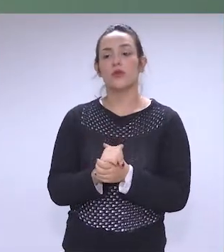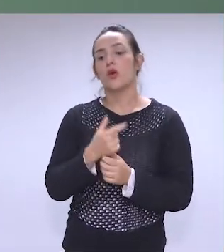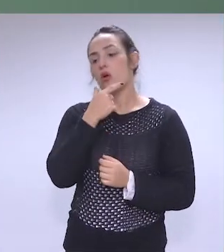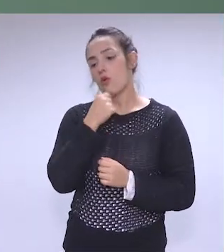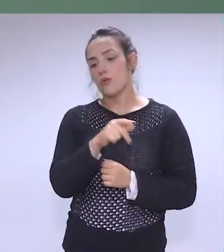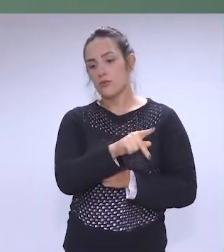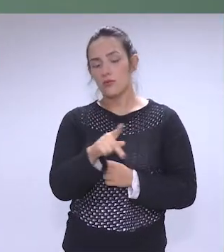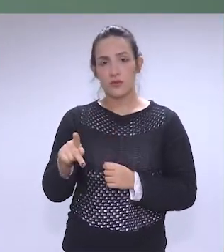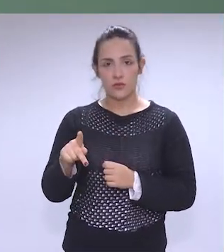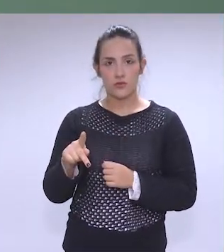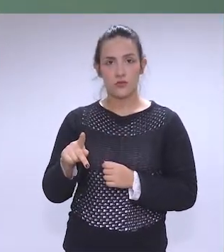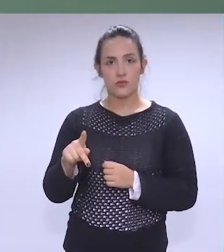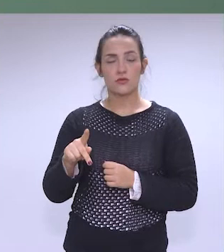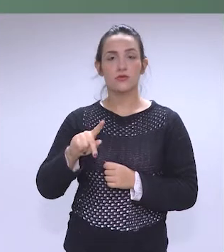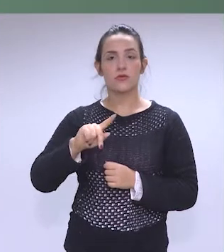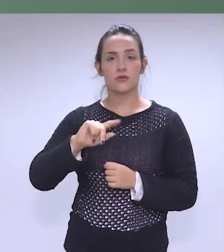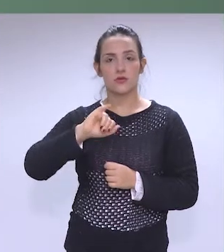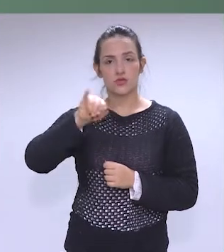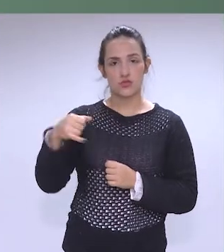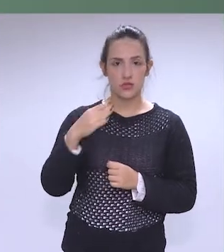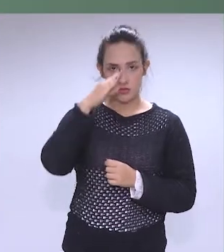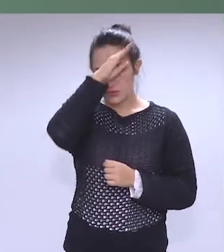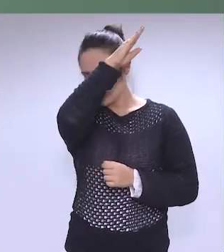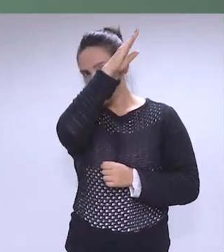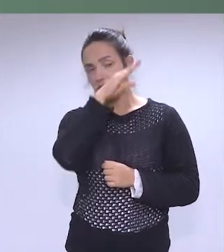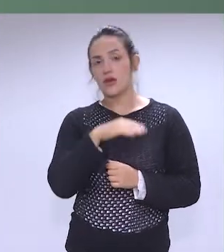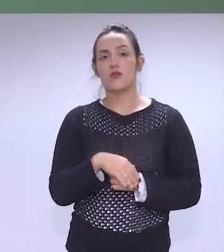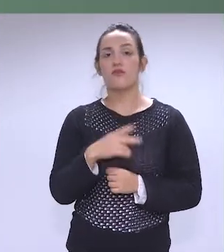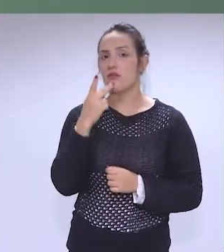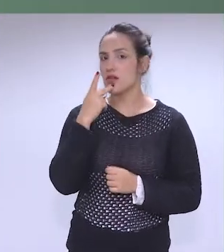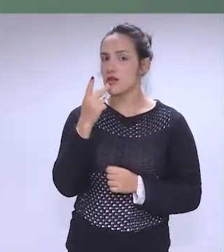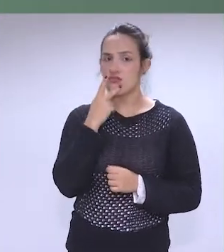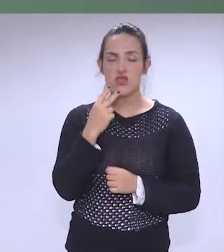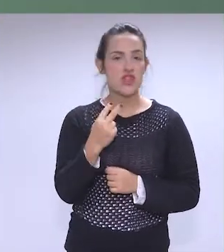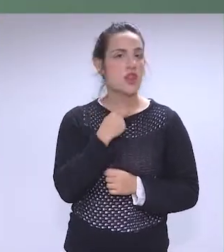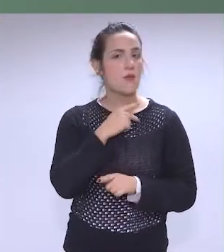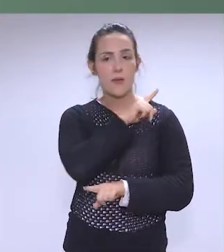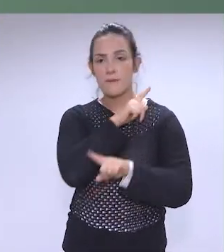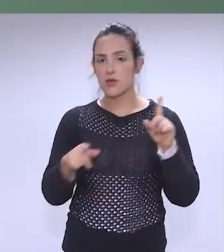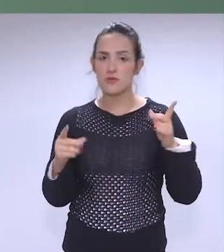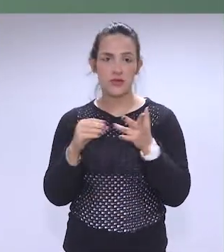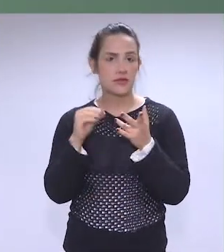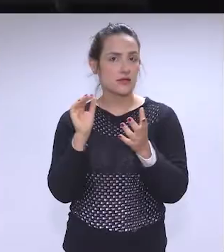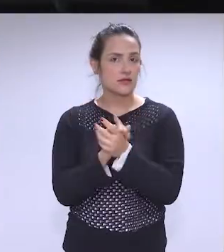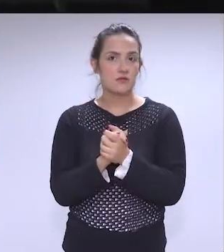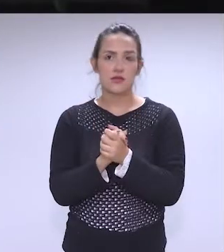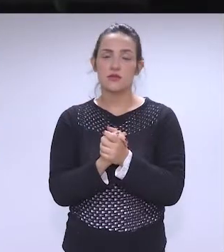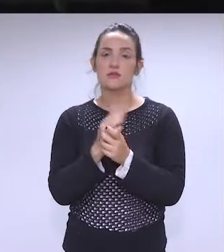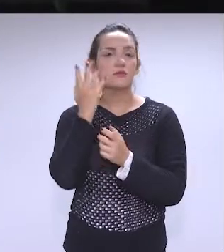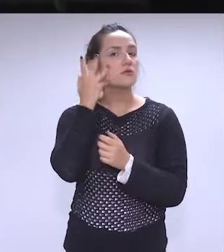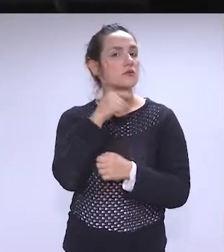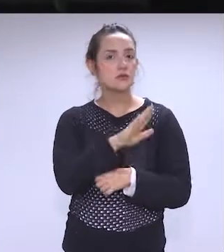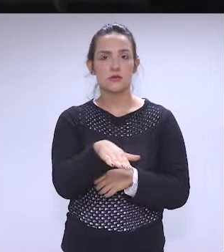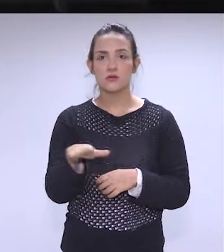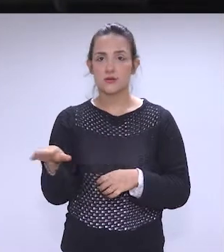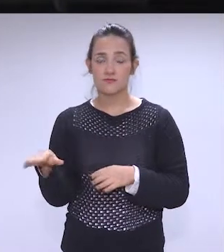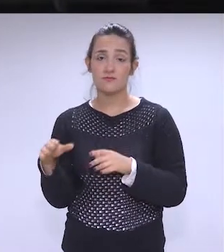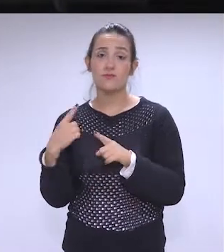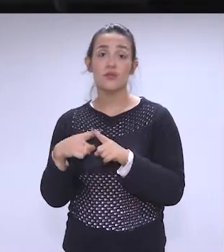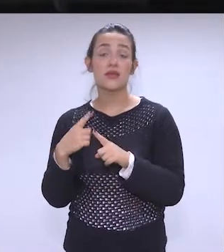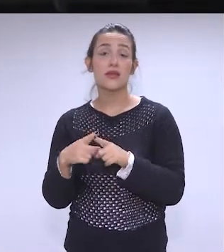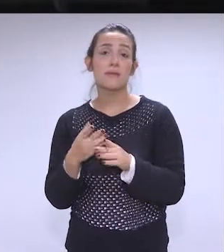pelo presidente da República, Jair Bolsonaro, da lei que proíbe o casamento infantil. A mobilização se